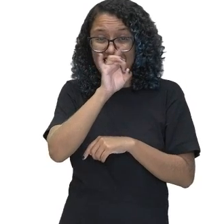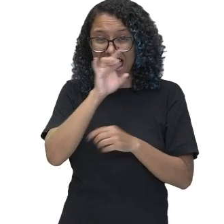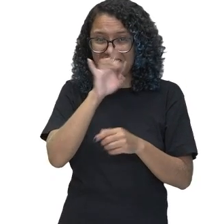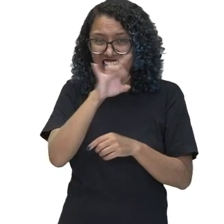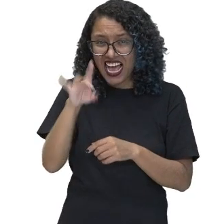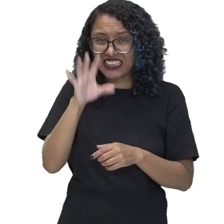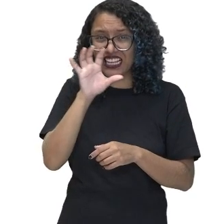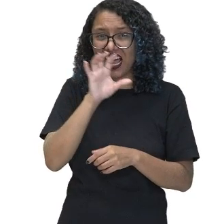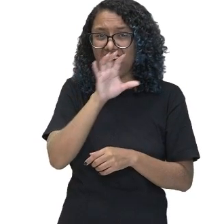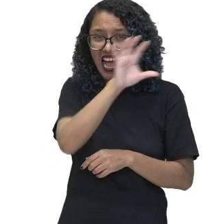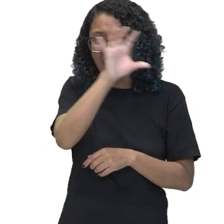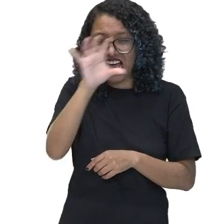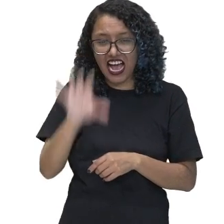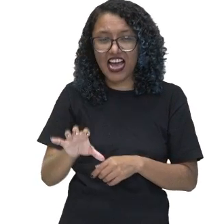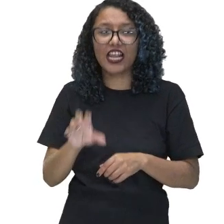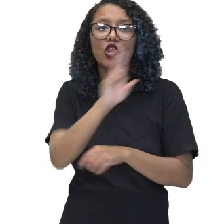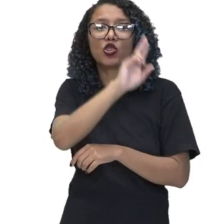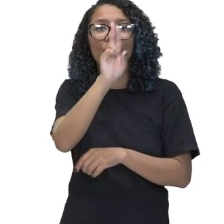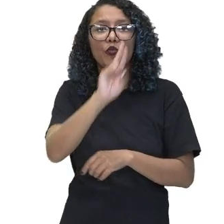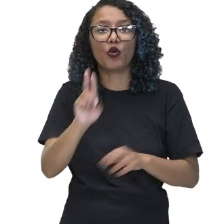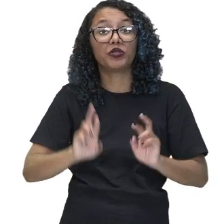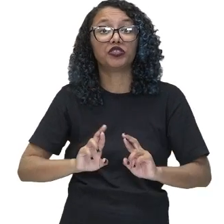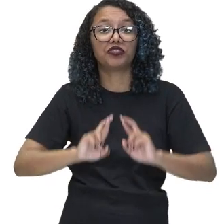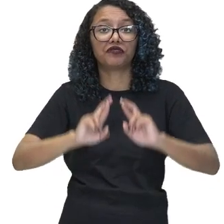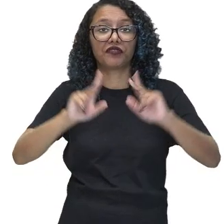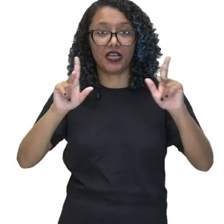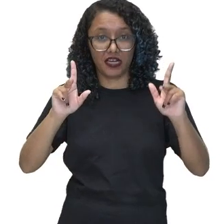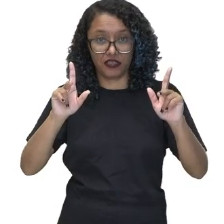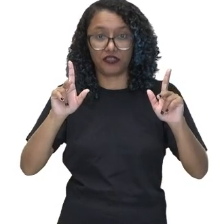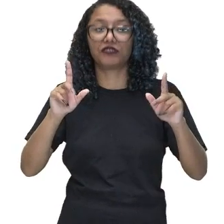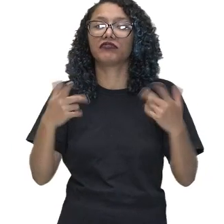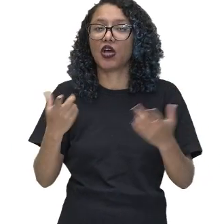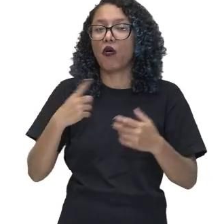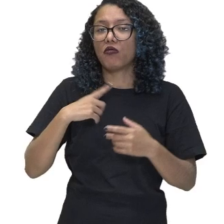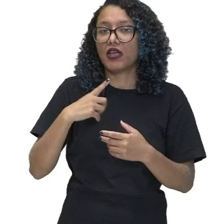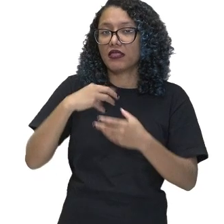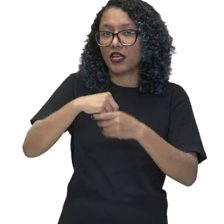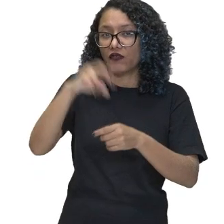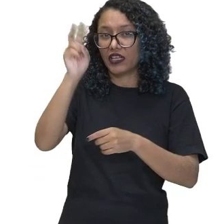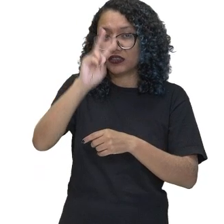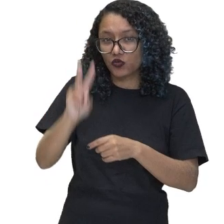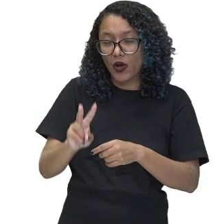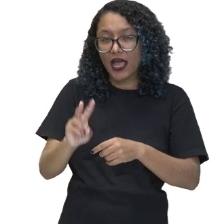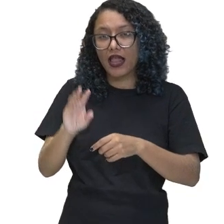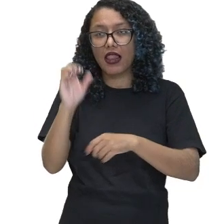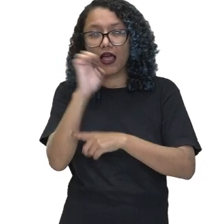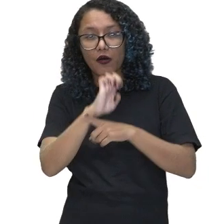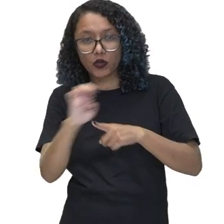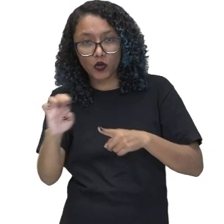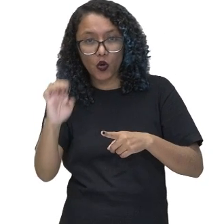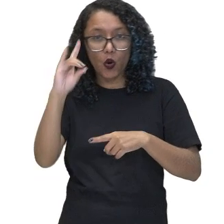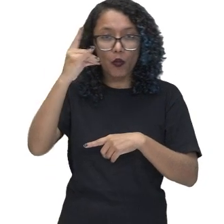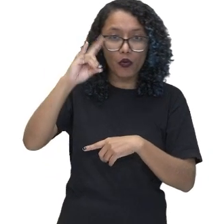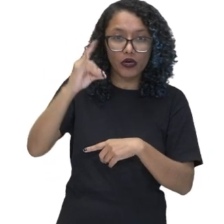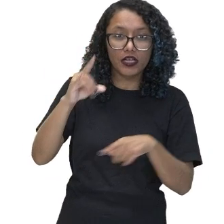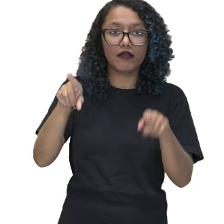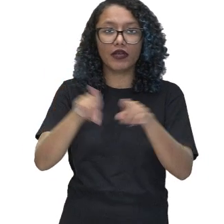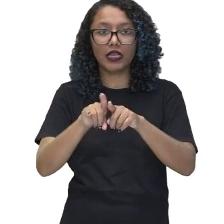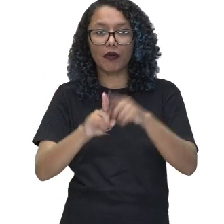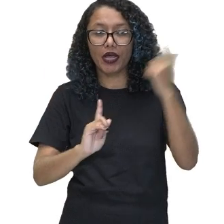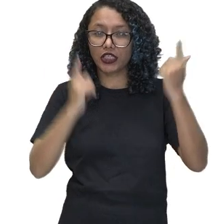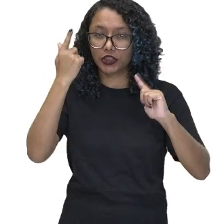ó, Venezuela, desce pelo Equador, Peru, Bolívia, e aí Chile